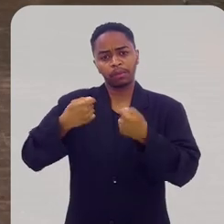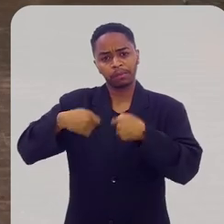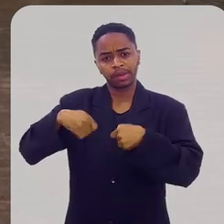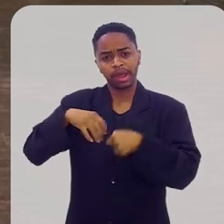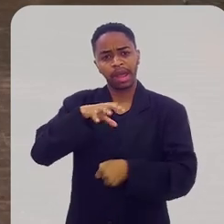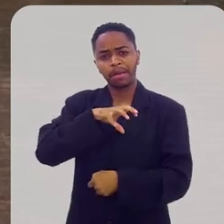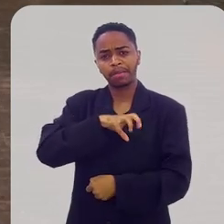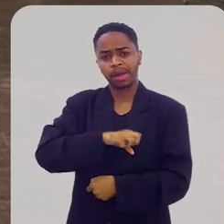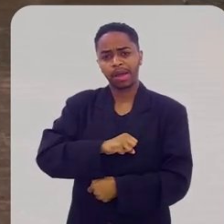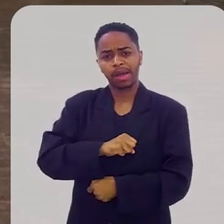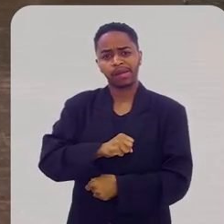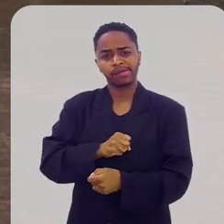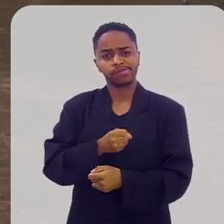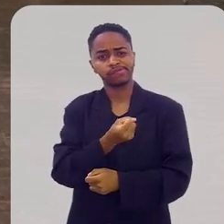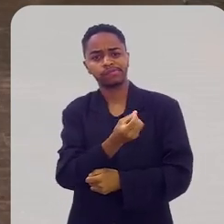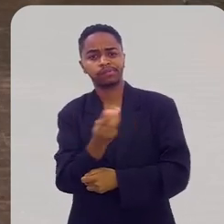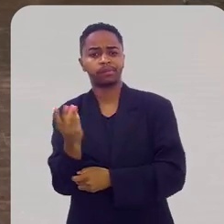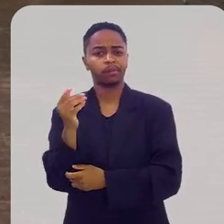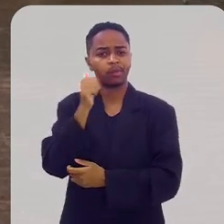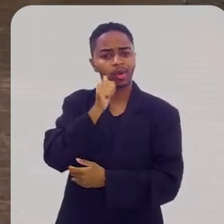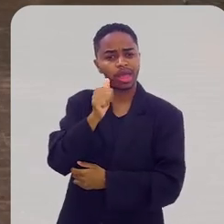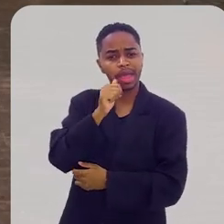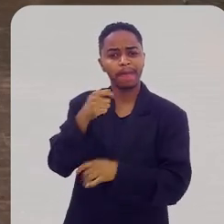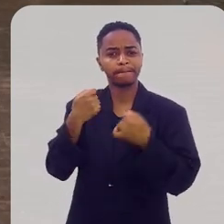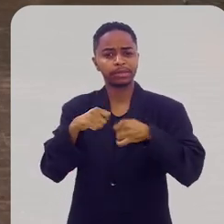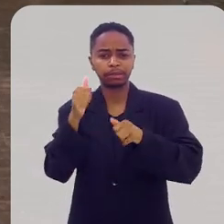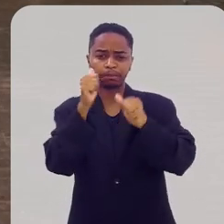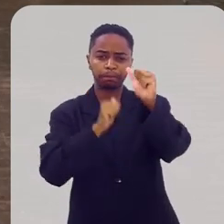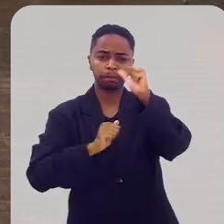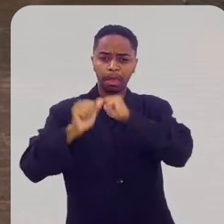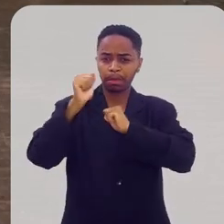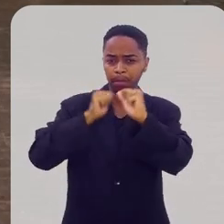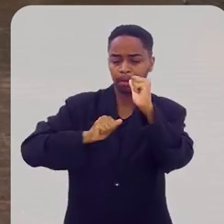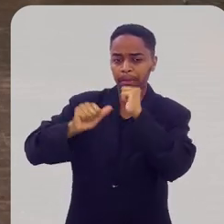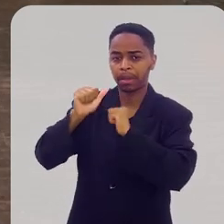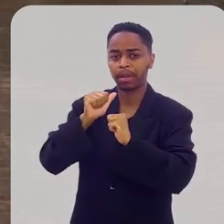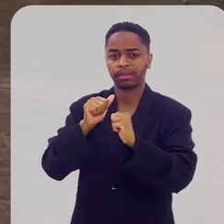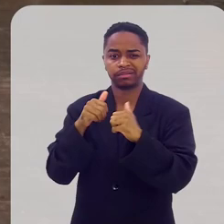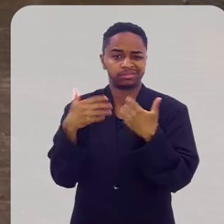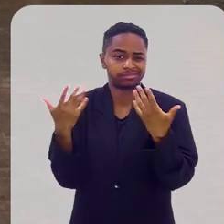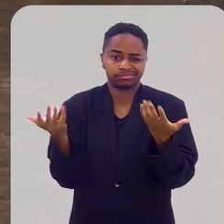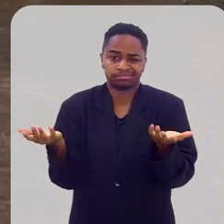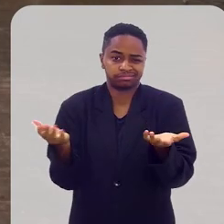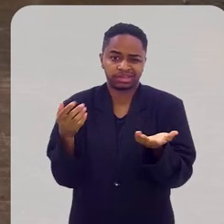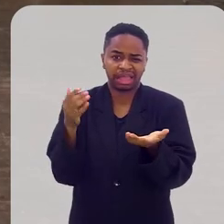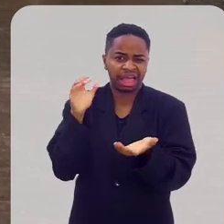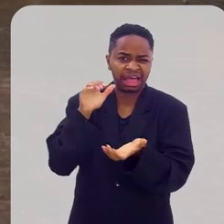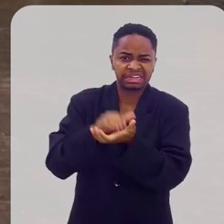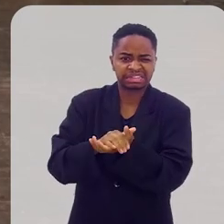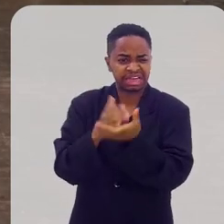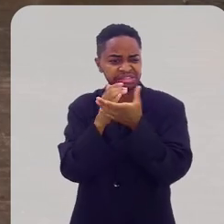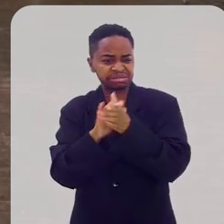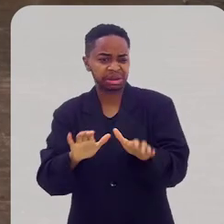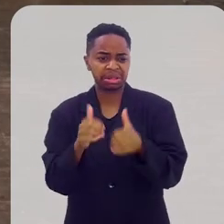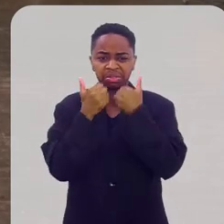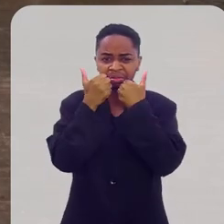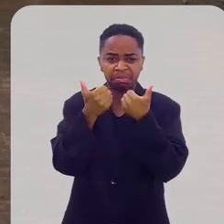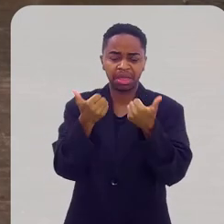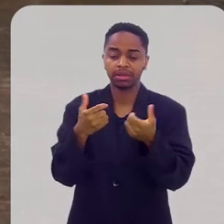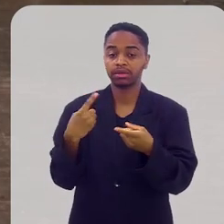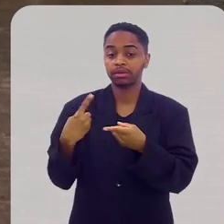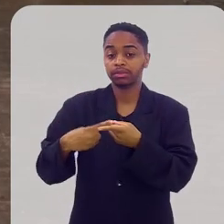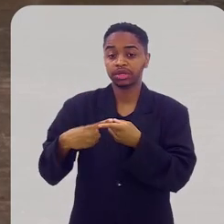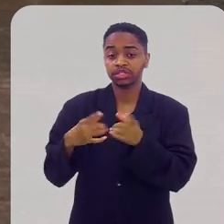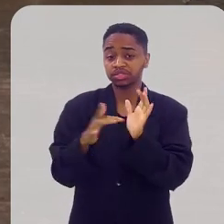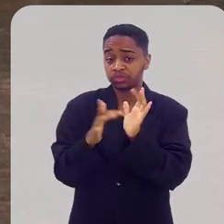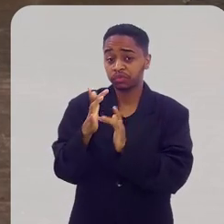amar muitas mulheres, eu tenho que beber tudo que tem, e casar e separar está tudo bem. Afinal